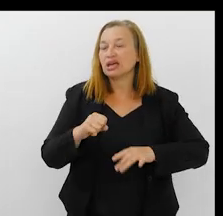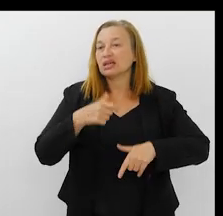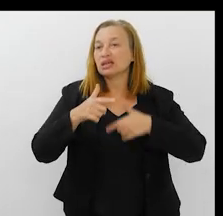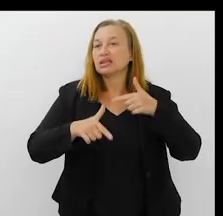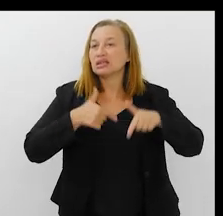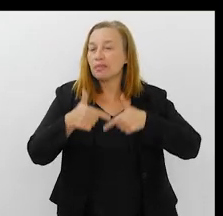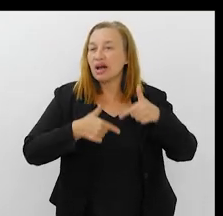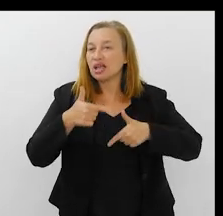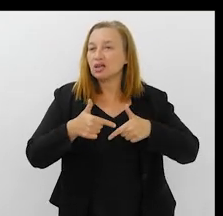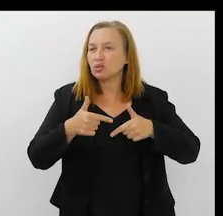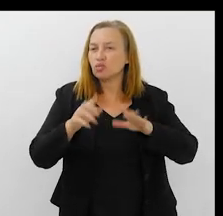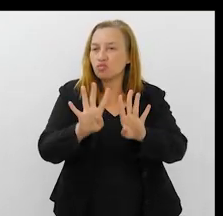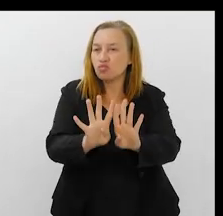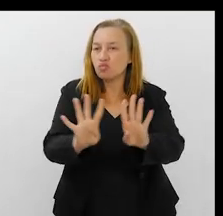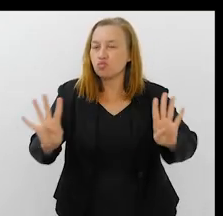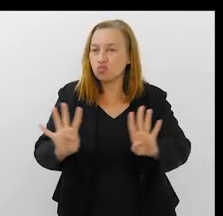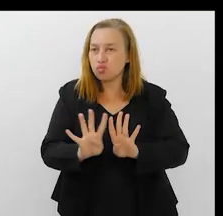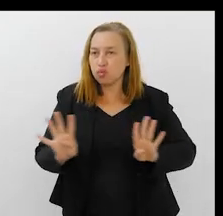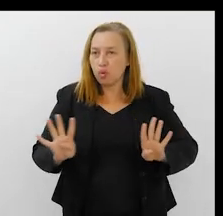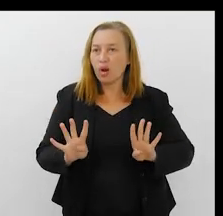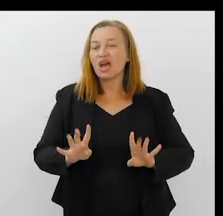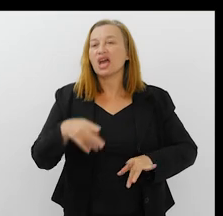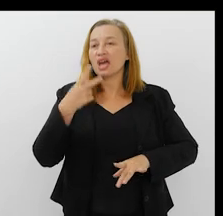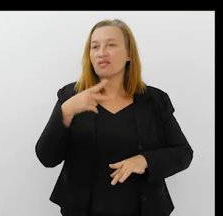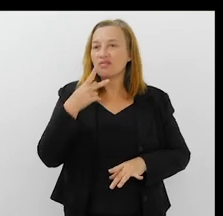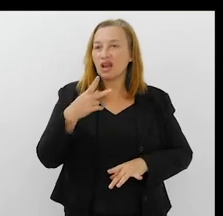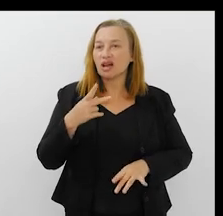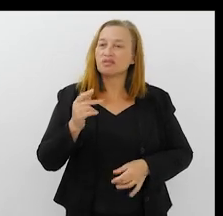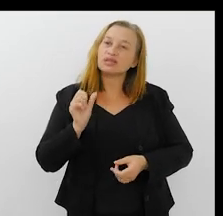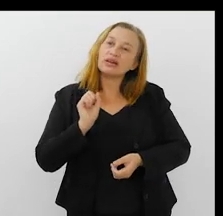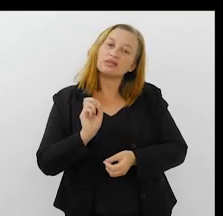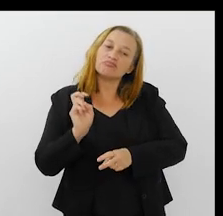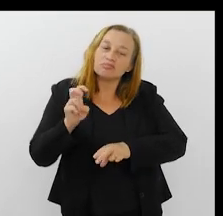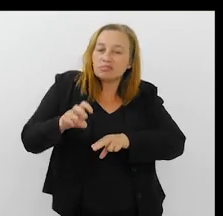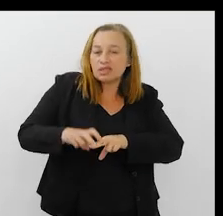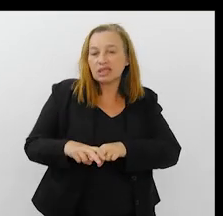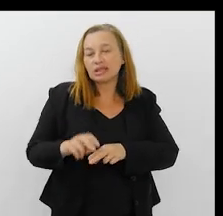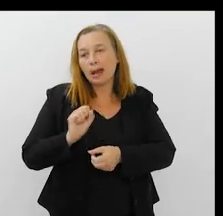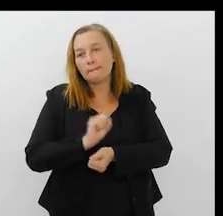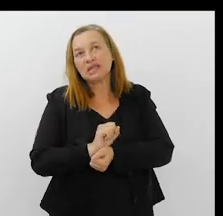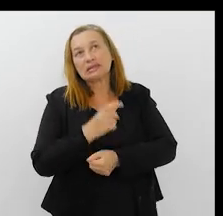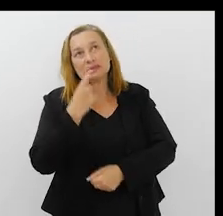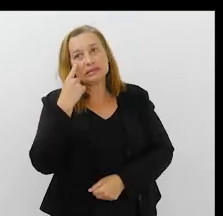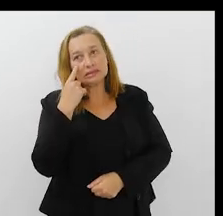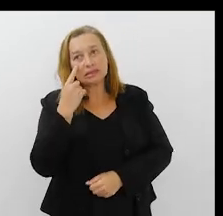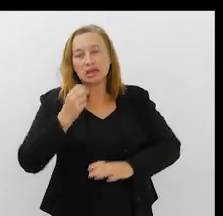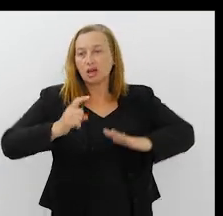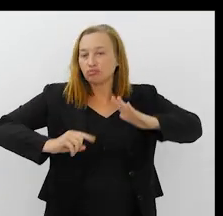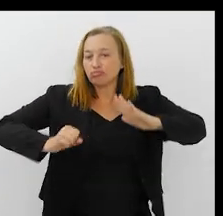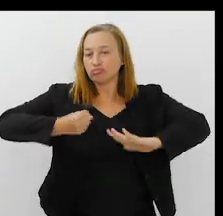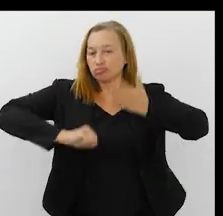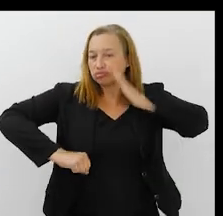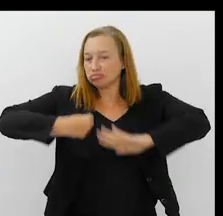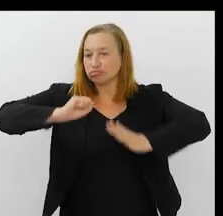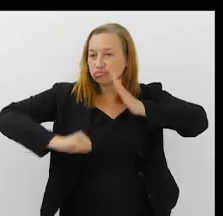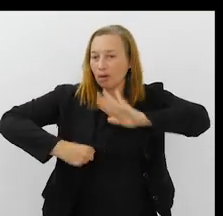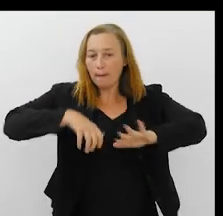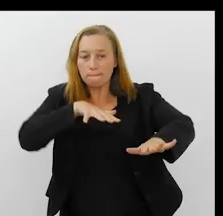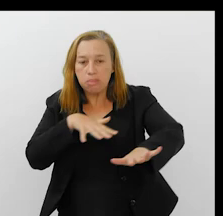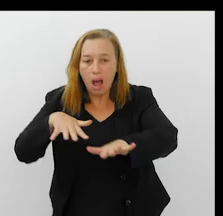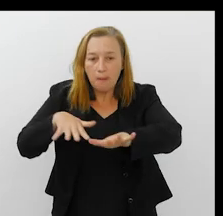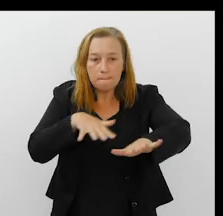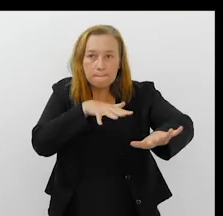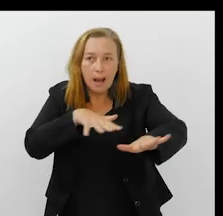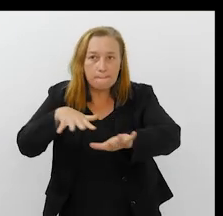frente, papapá, que ele falou que estava encostado assim na grade, né? O Salgueiro estava para entrar,